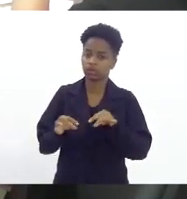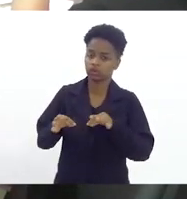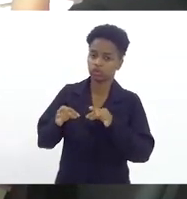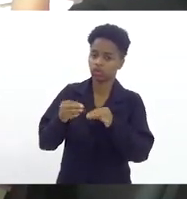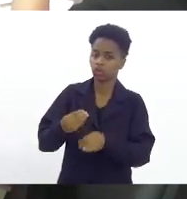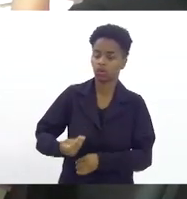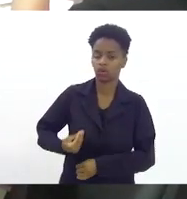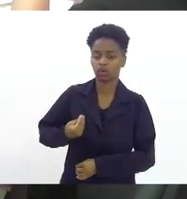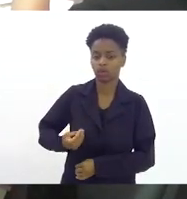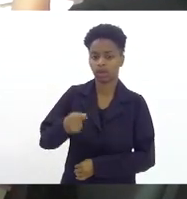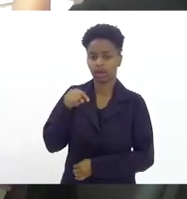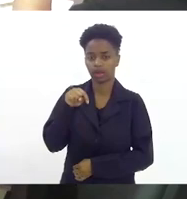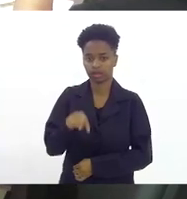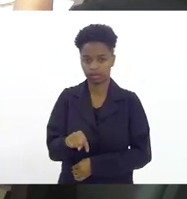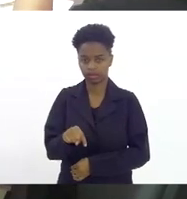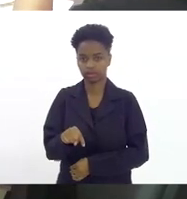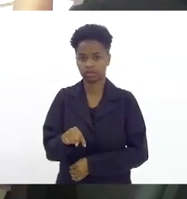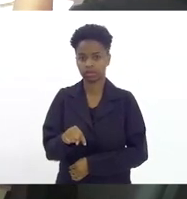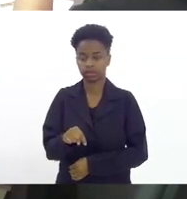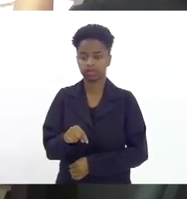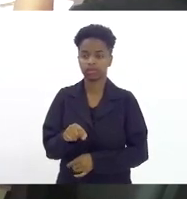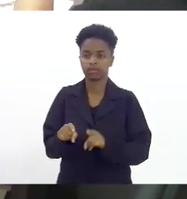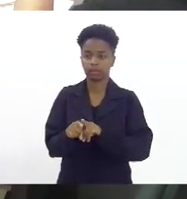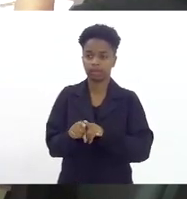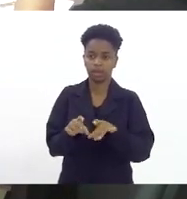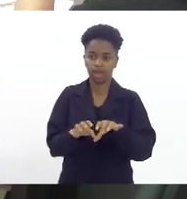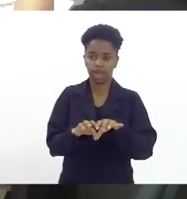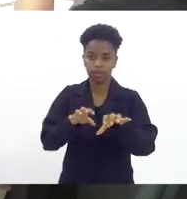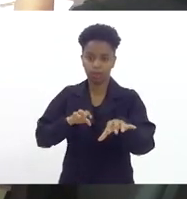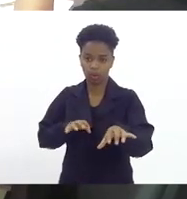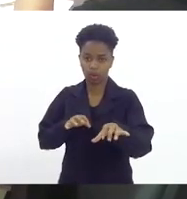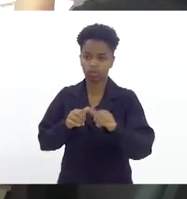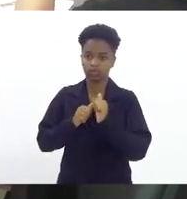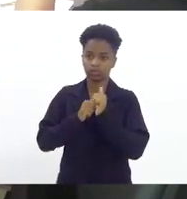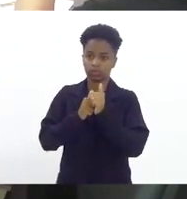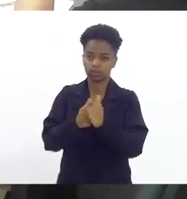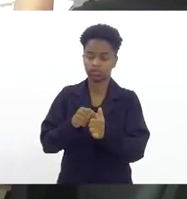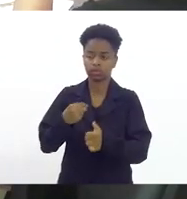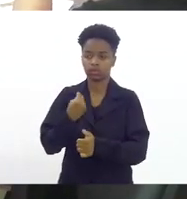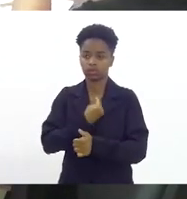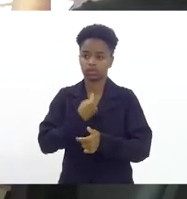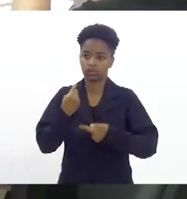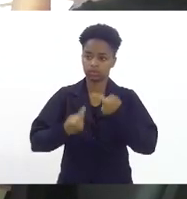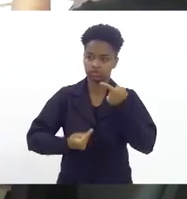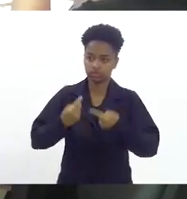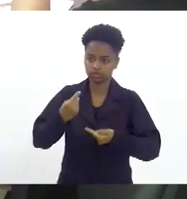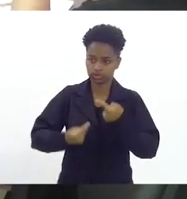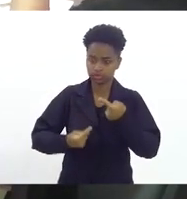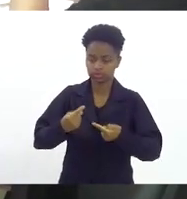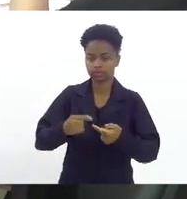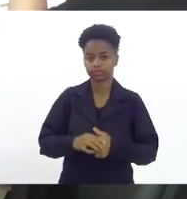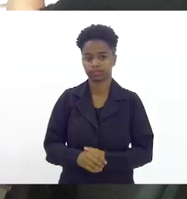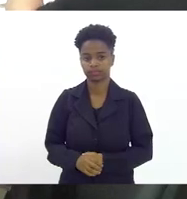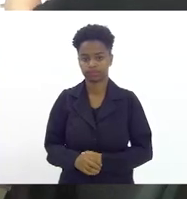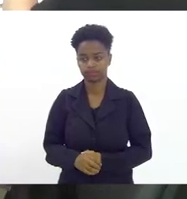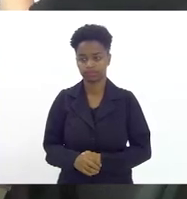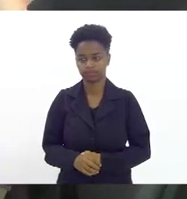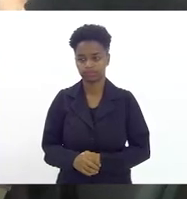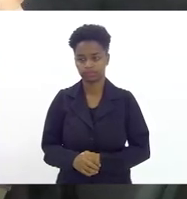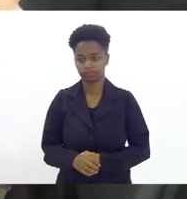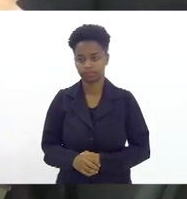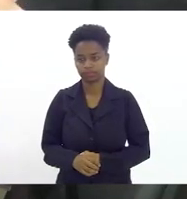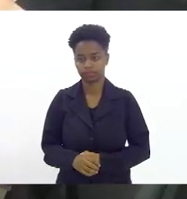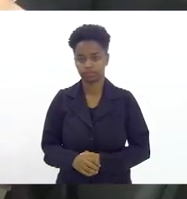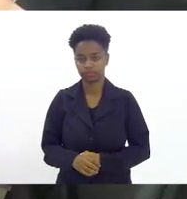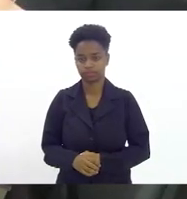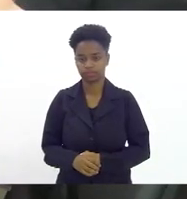estão também aqui no na sala virtual acompanhando o nosso debate e mais do